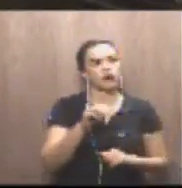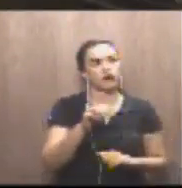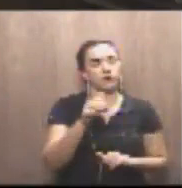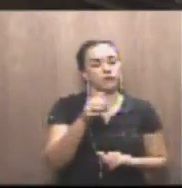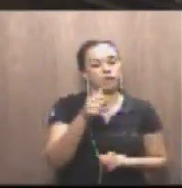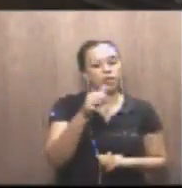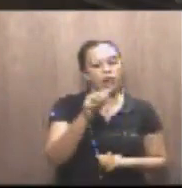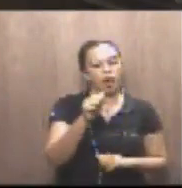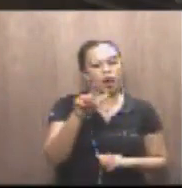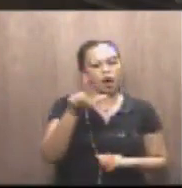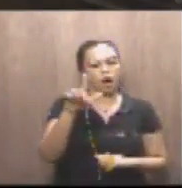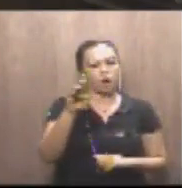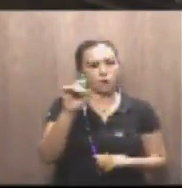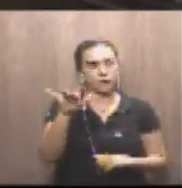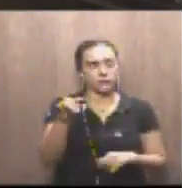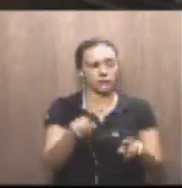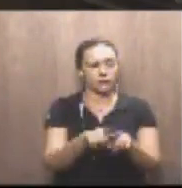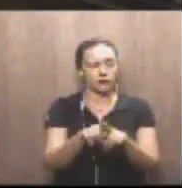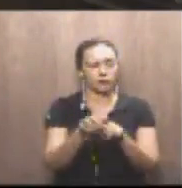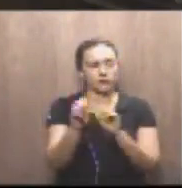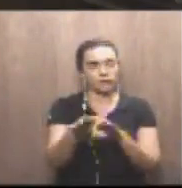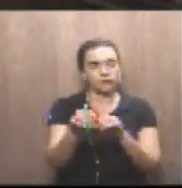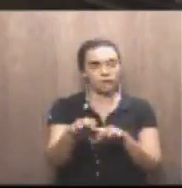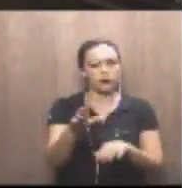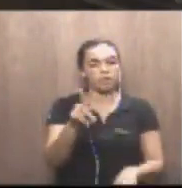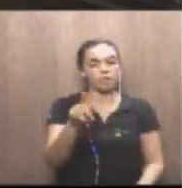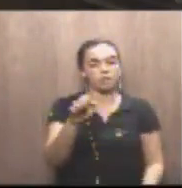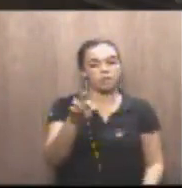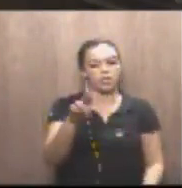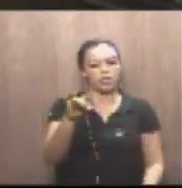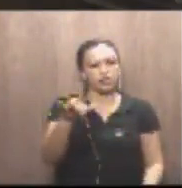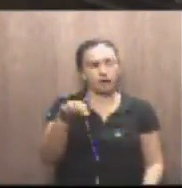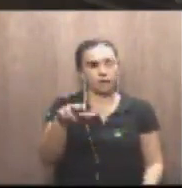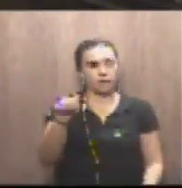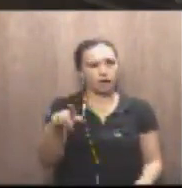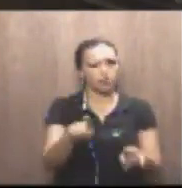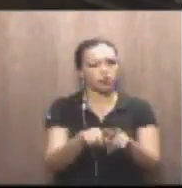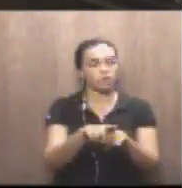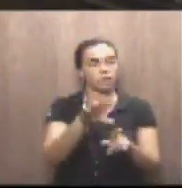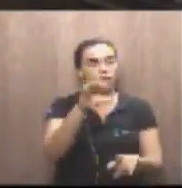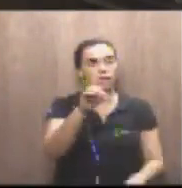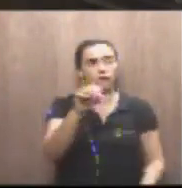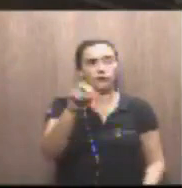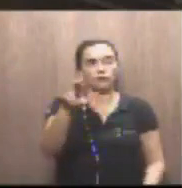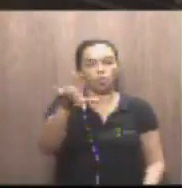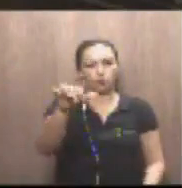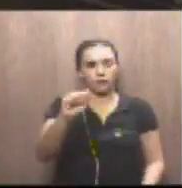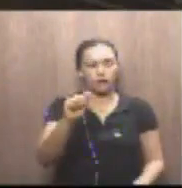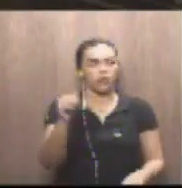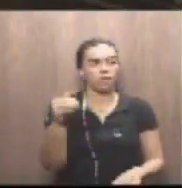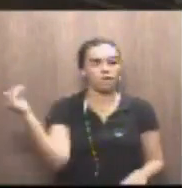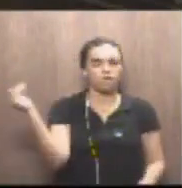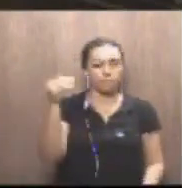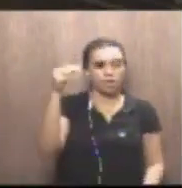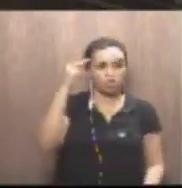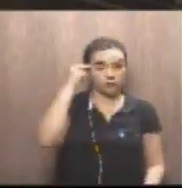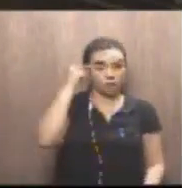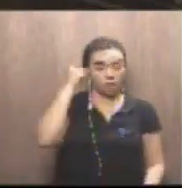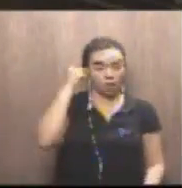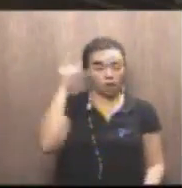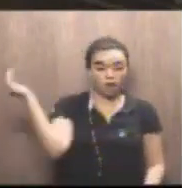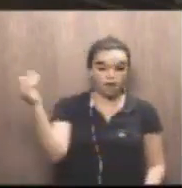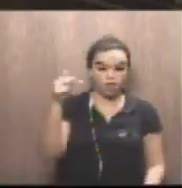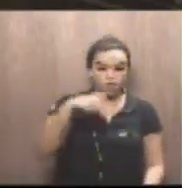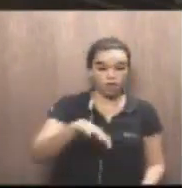Einstein, e também é educadora perinatal e doula. Quero agradecer, ela vem de São Paulo, ela está aqui na cidade para fazer